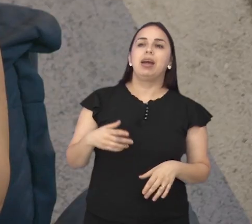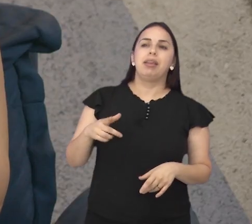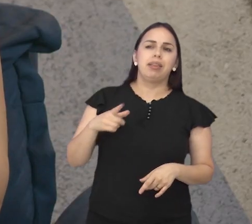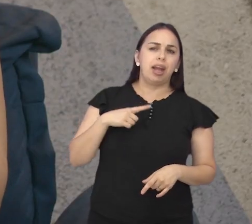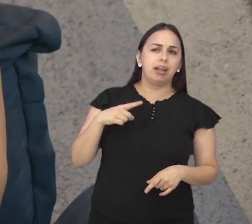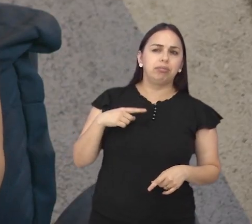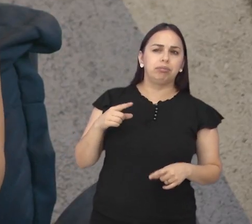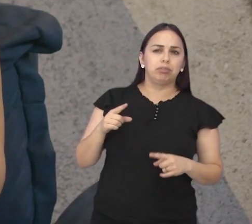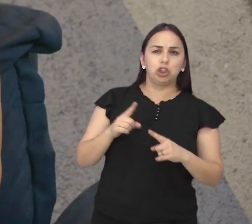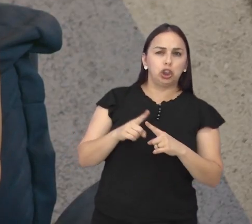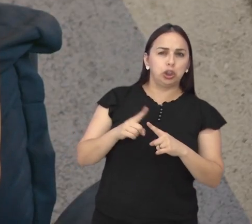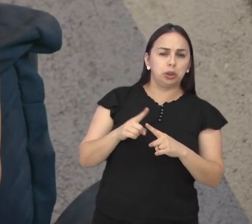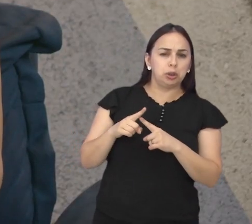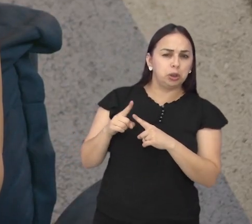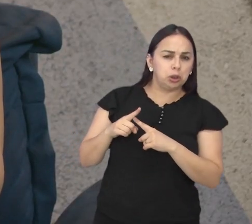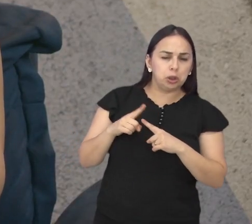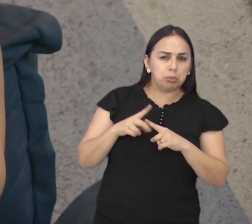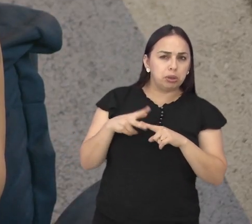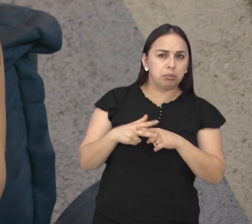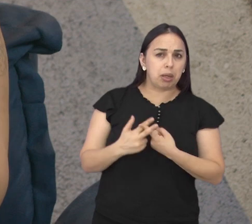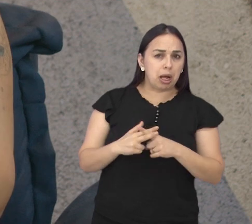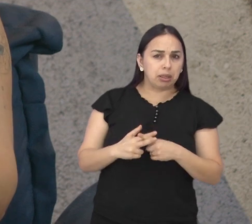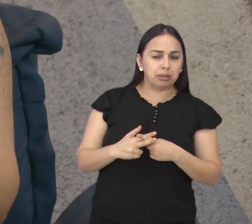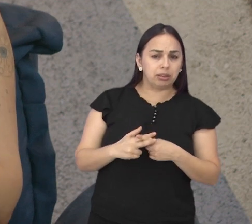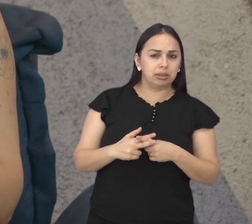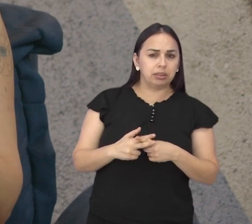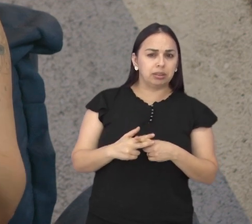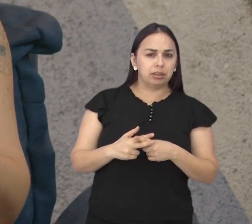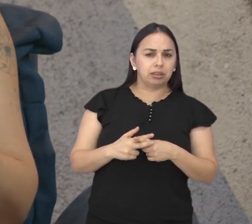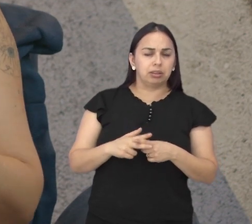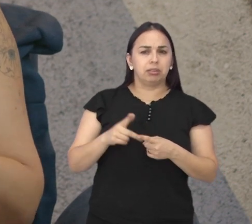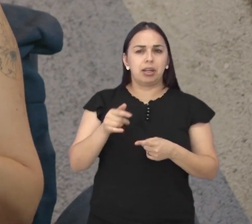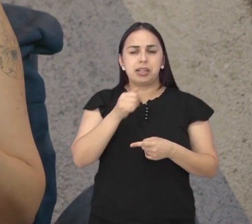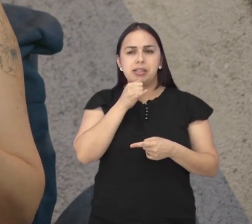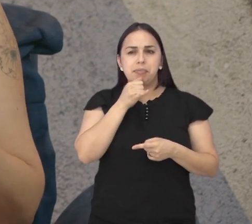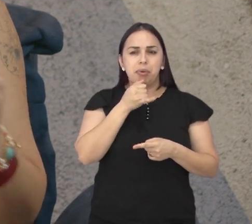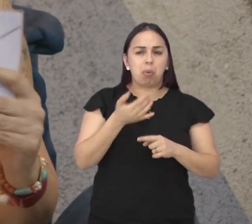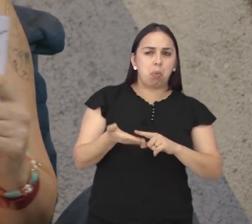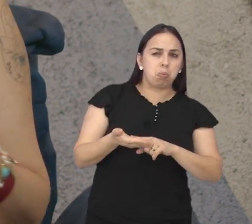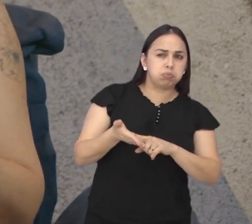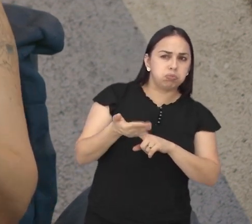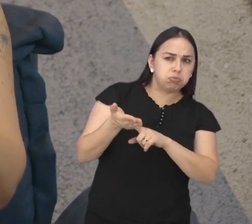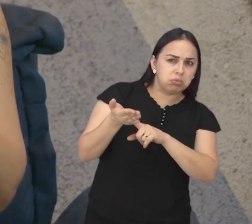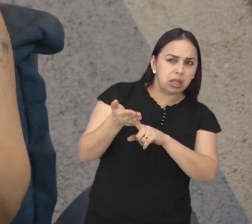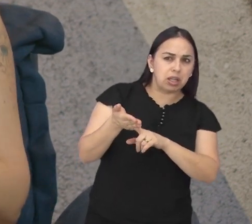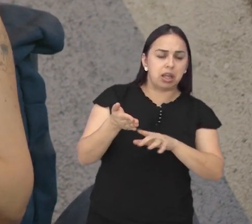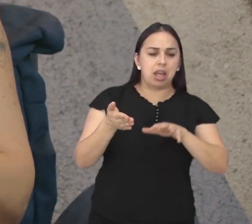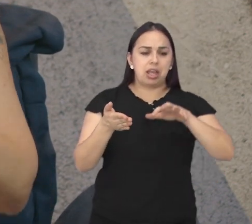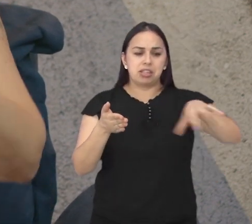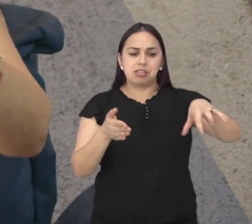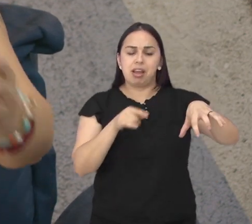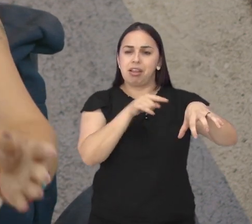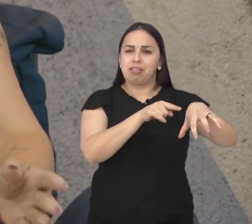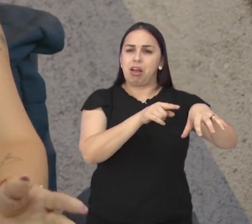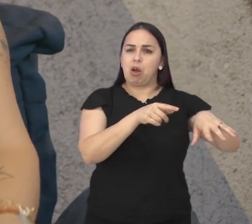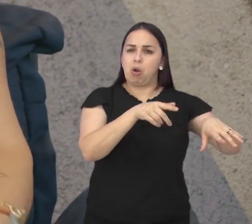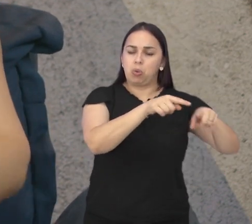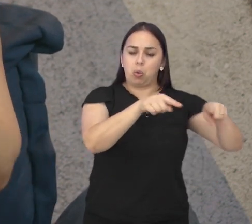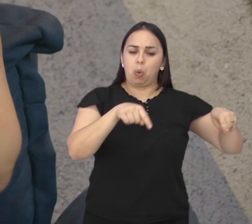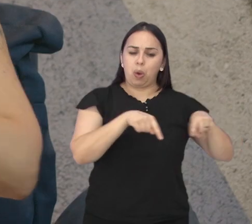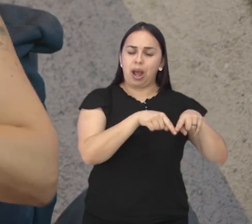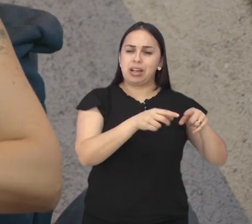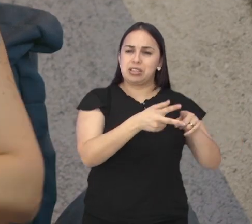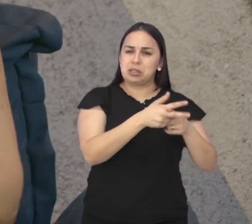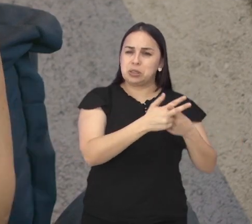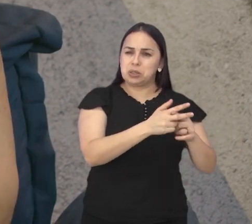de mecânico, tipos por conduzir alguma tecnologia, ou esse é da